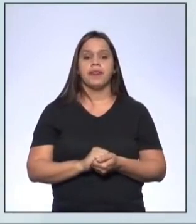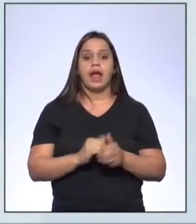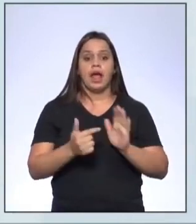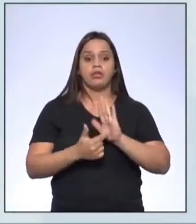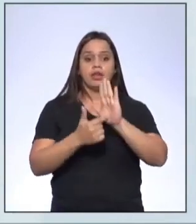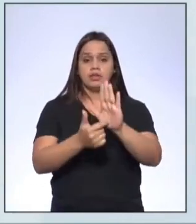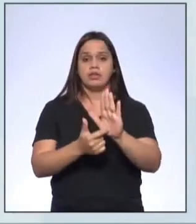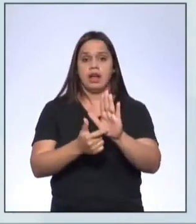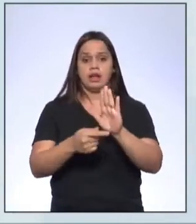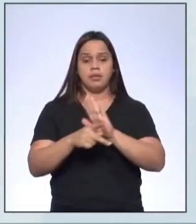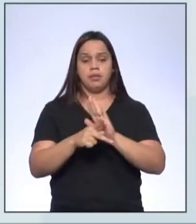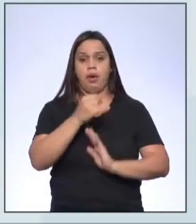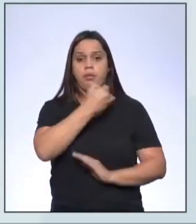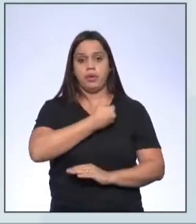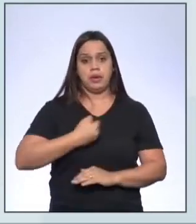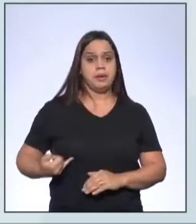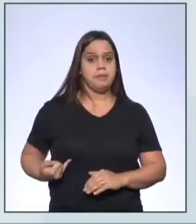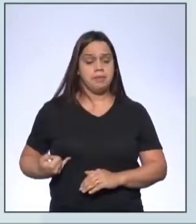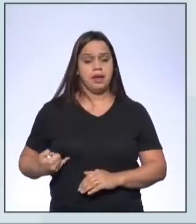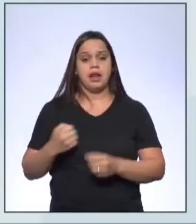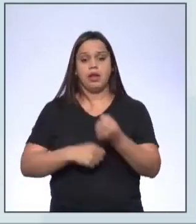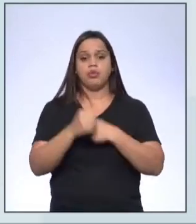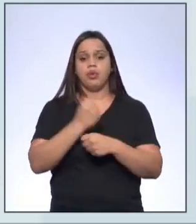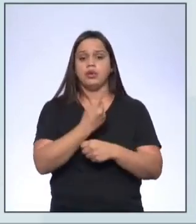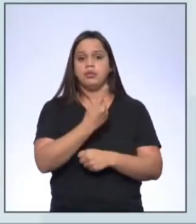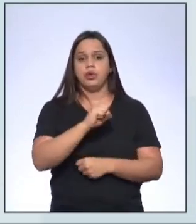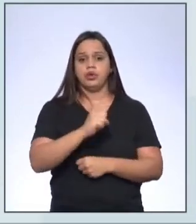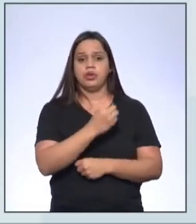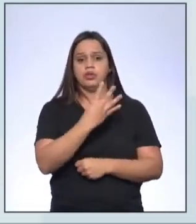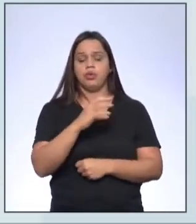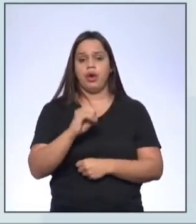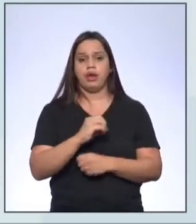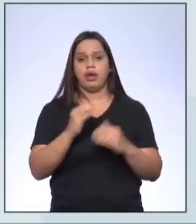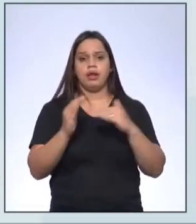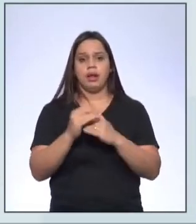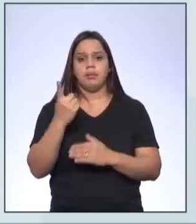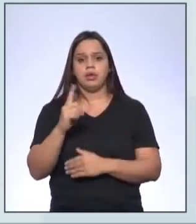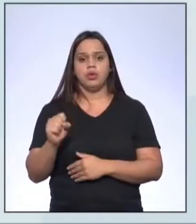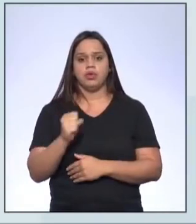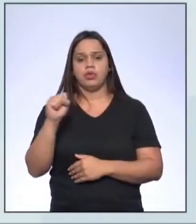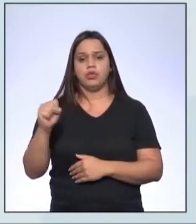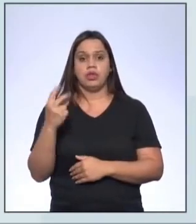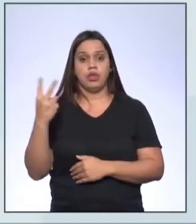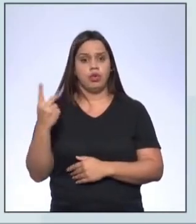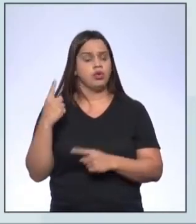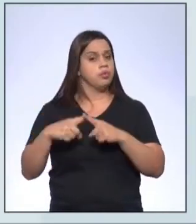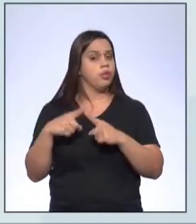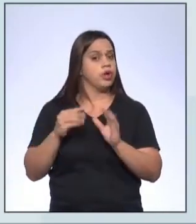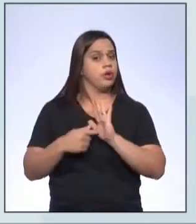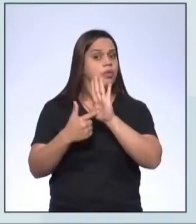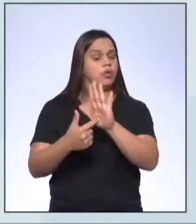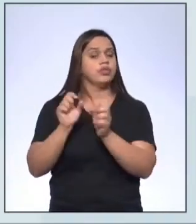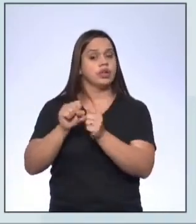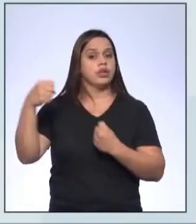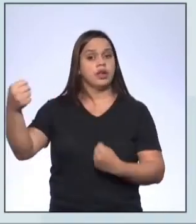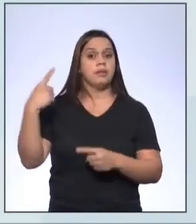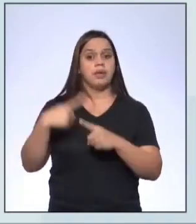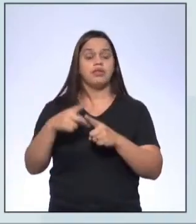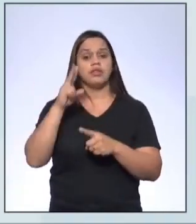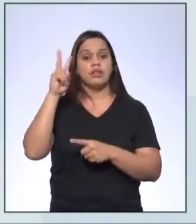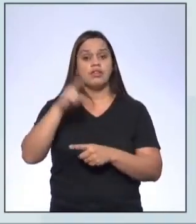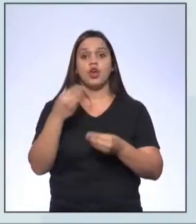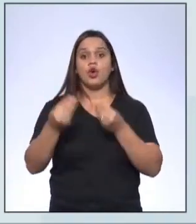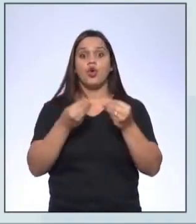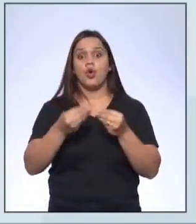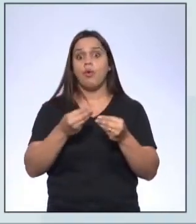Brasil, né, de 1840 a 1882. Né? Por que colocamos esse mapa aí? Para dar um destaque, né, de como